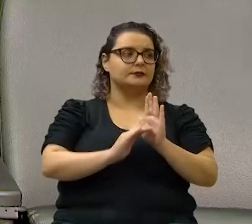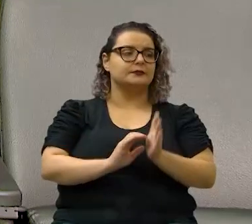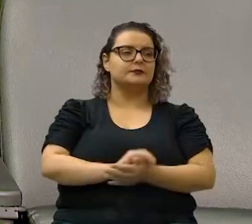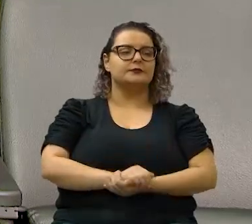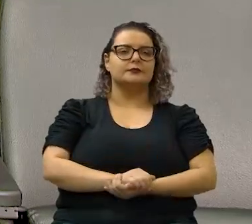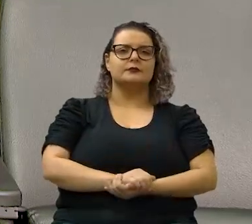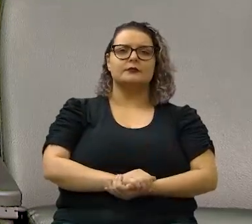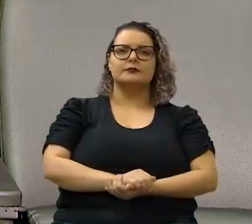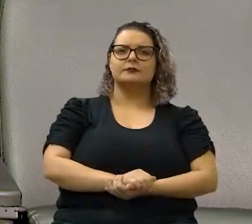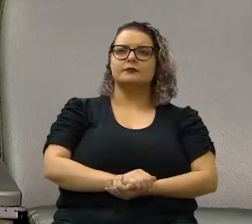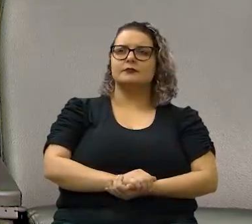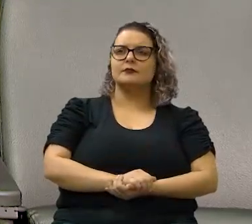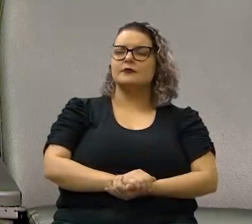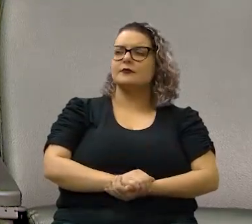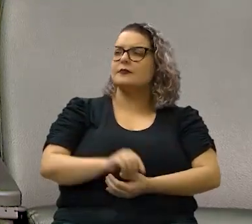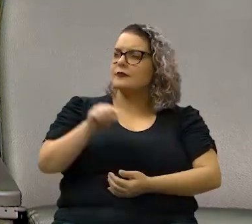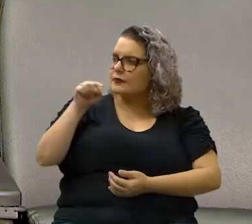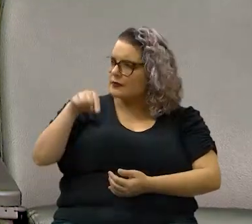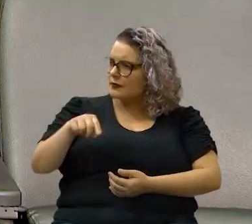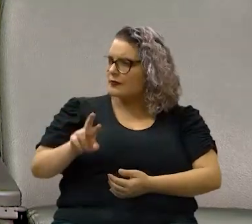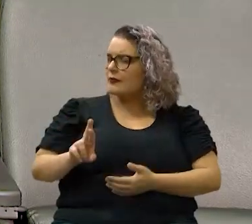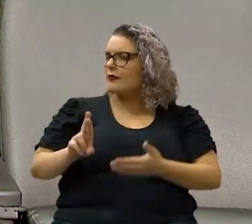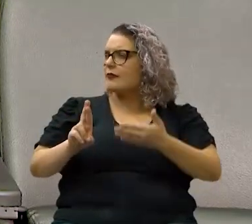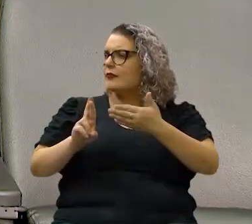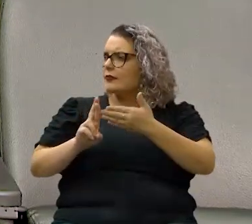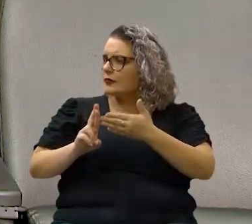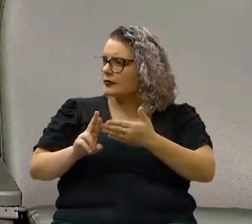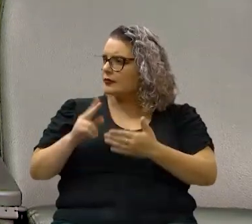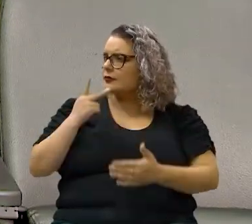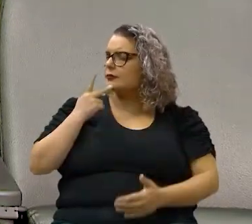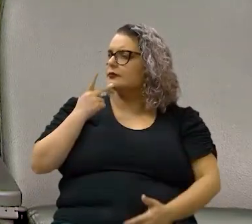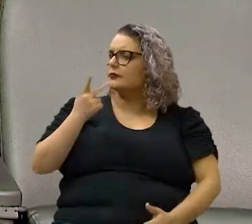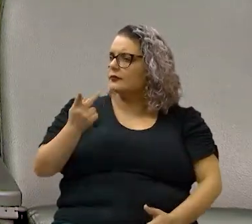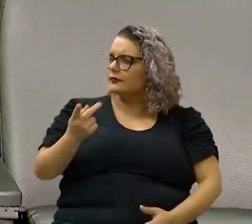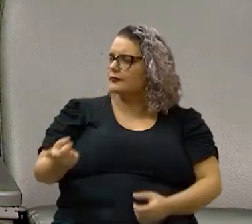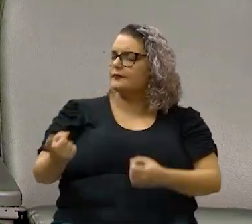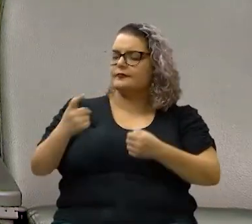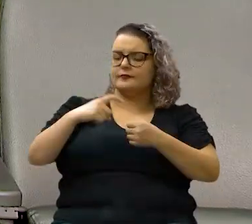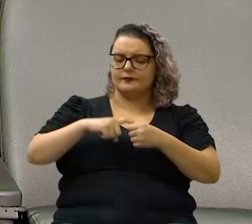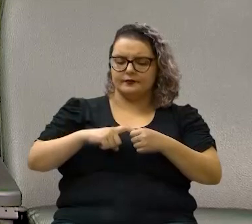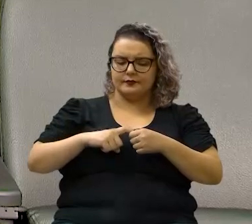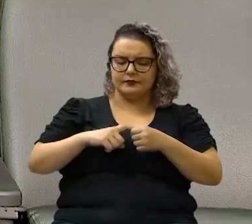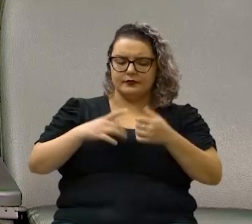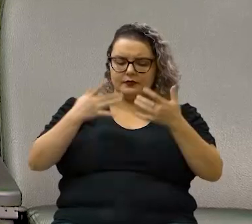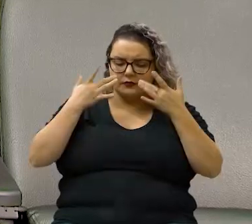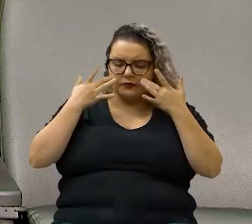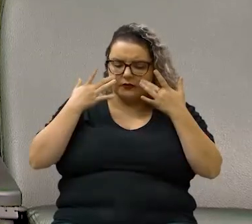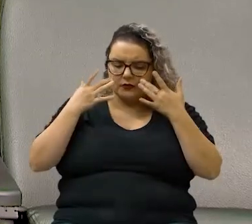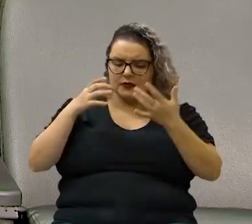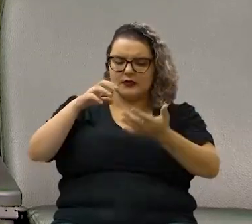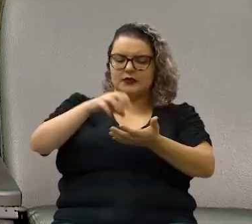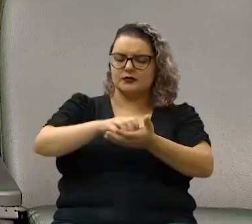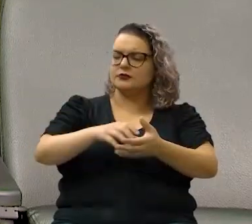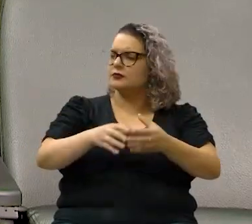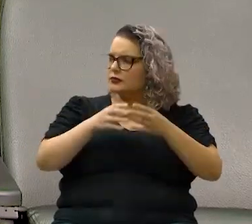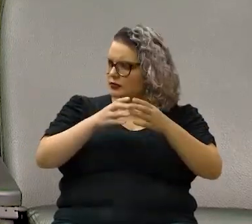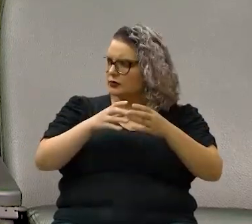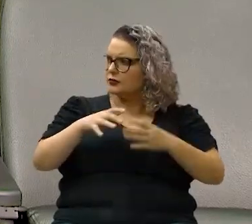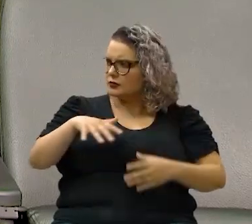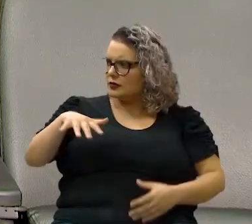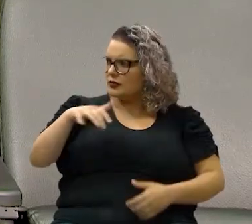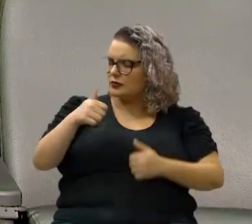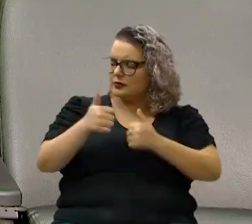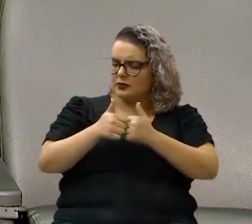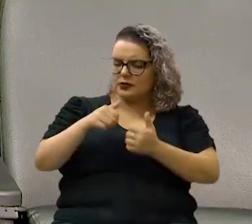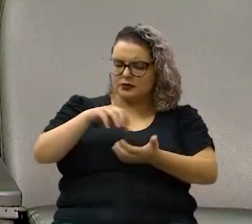programado. E essa representação, e quando a gente fala dessa retomada do teatro do Centro de Convivência, que fica numa